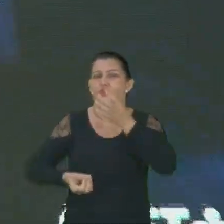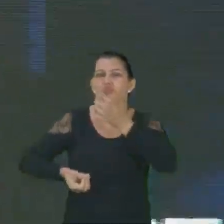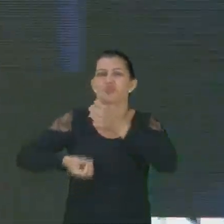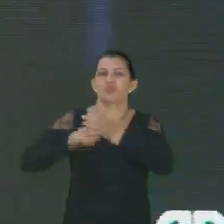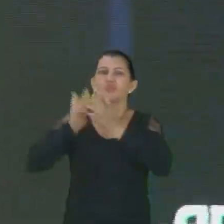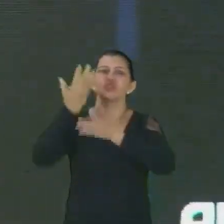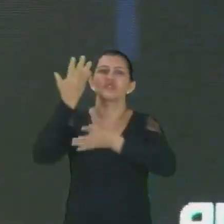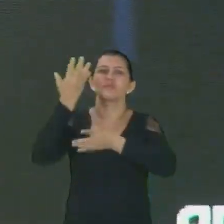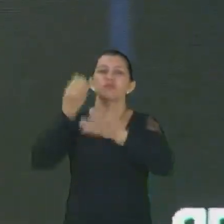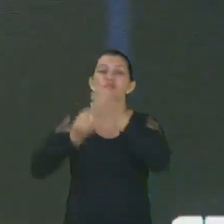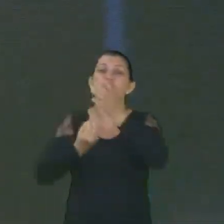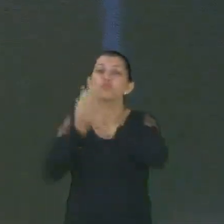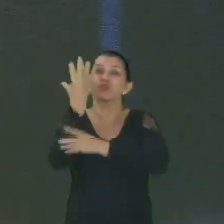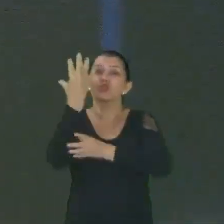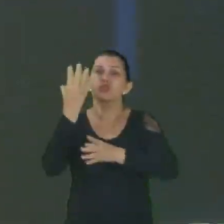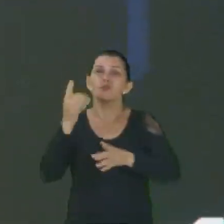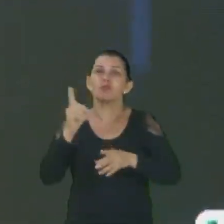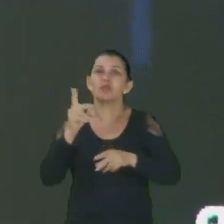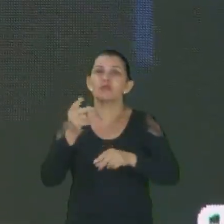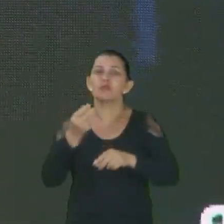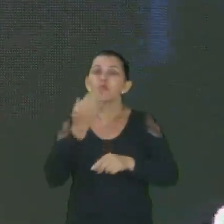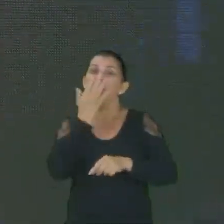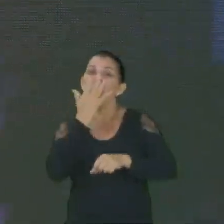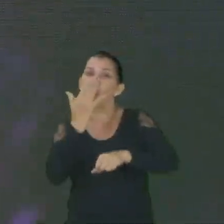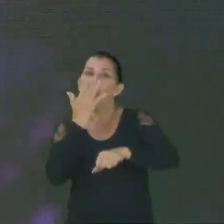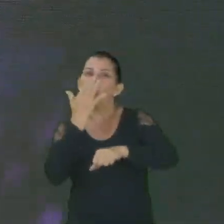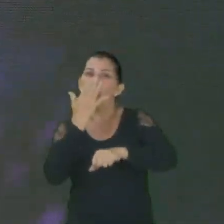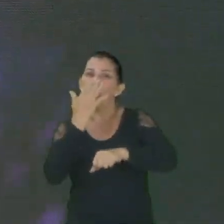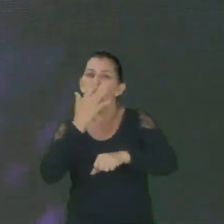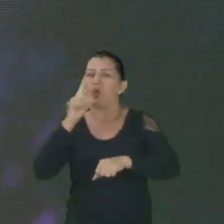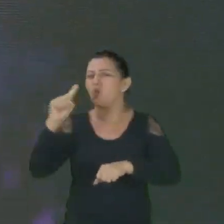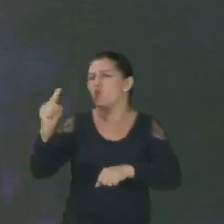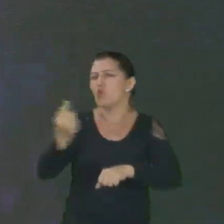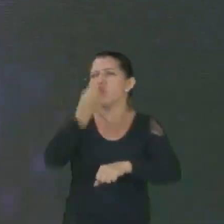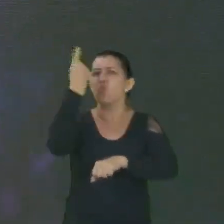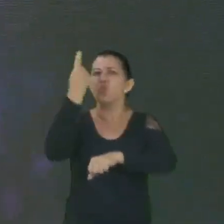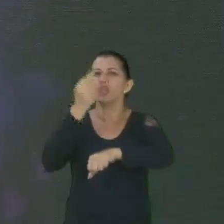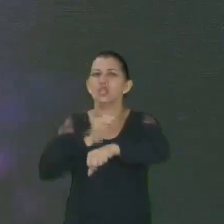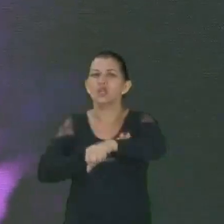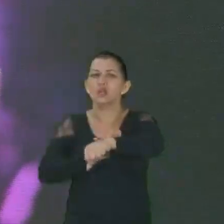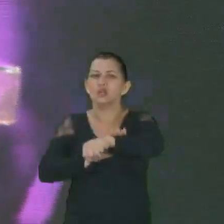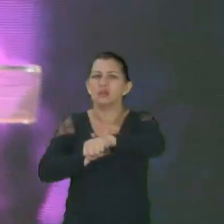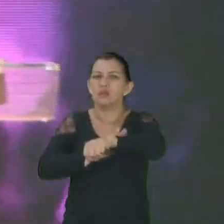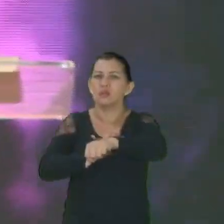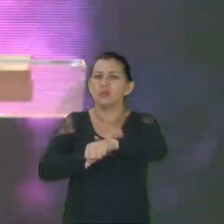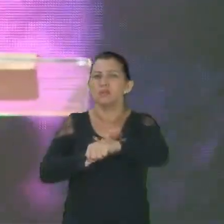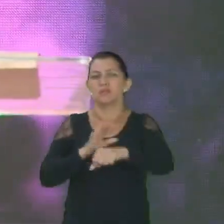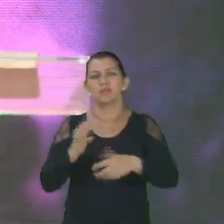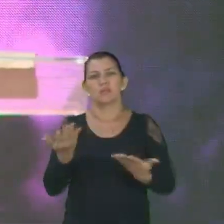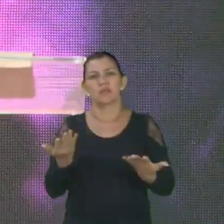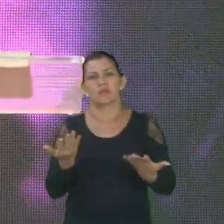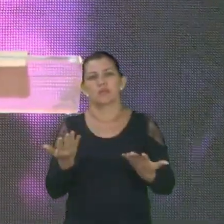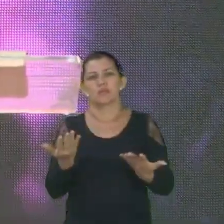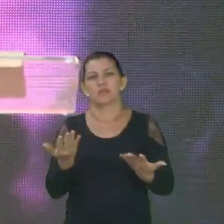étnica. Aqui não existe pessoa só de uma cor, oriunda só de uma origem